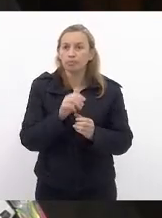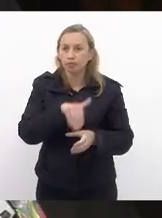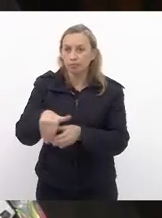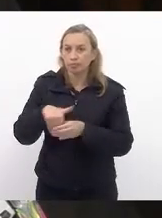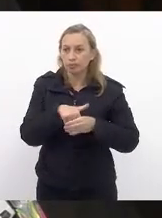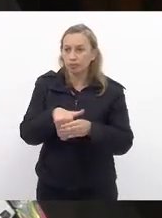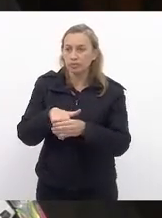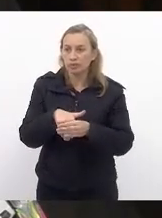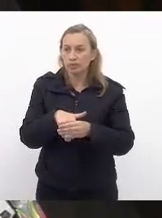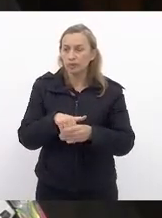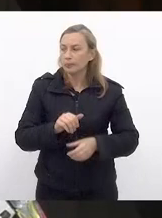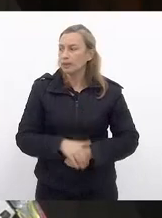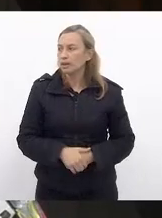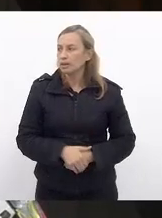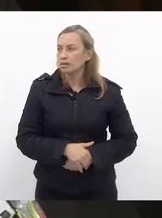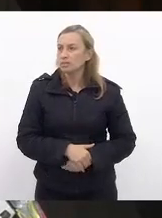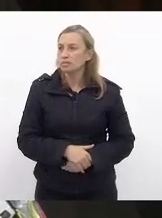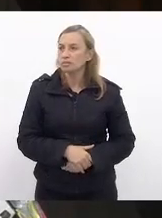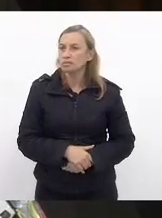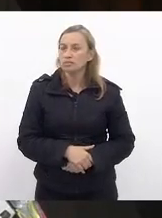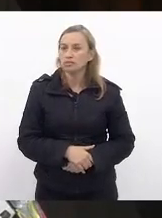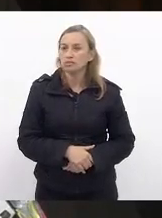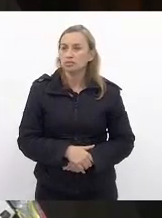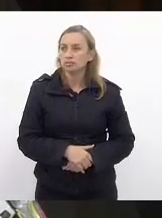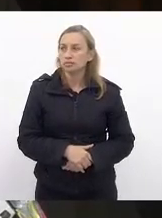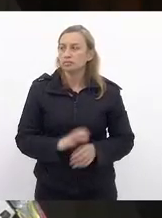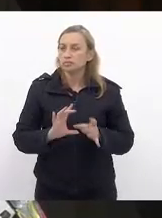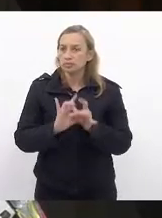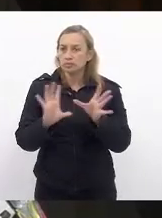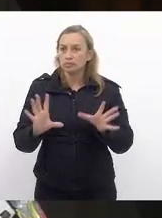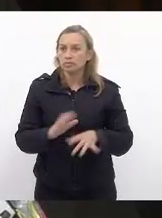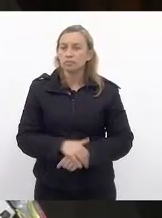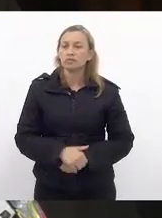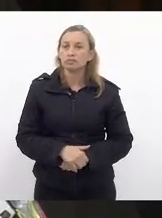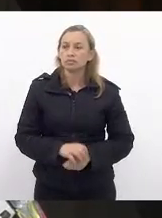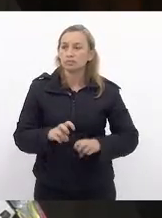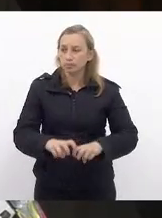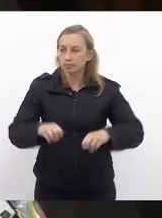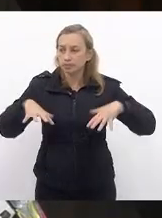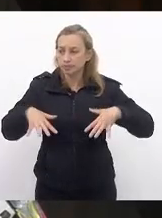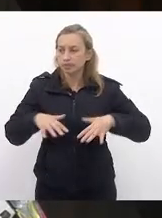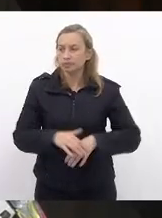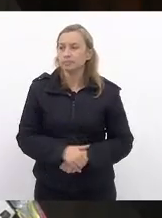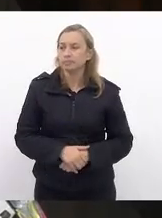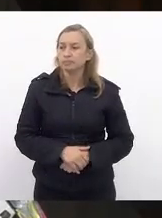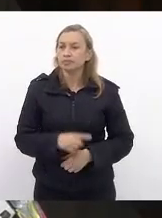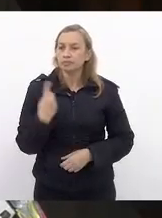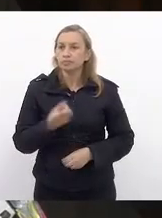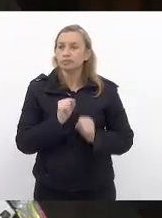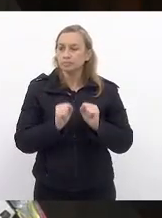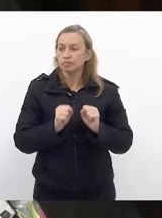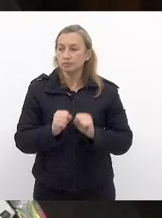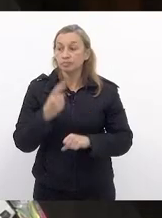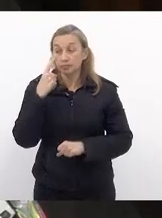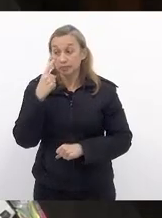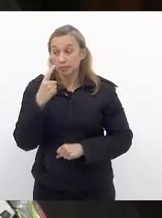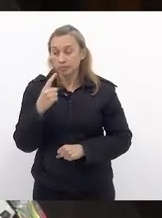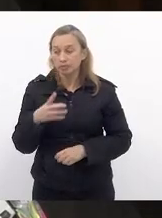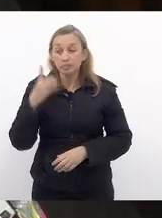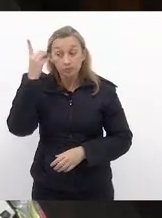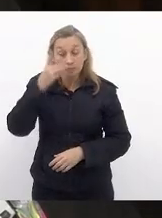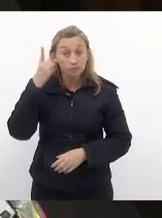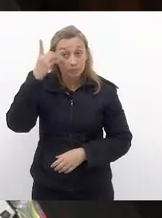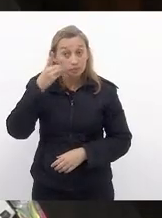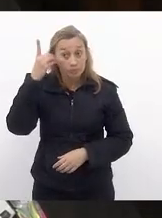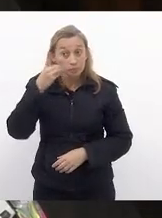votação e sobretudo o sagrado e democrático plenário para que possamos ver os